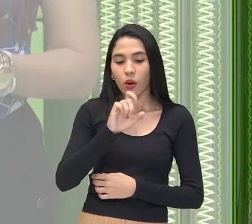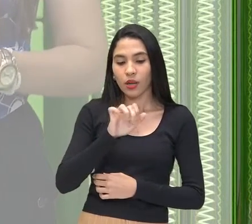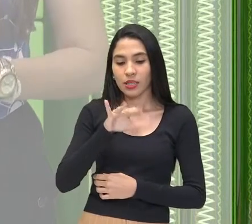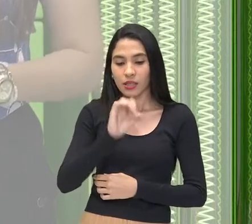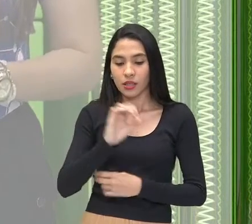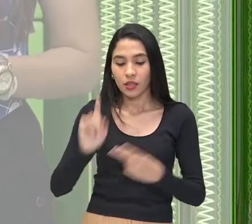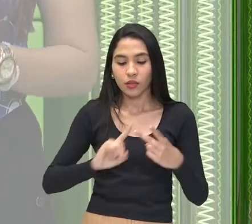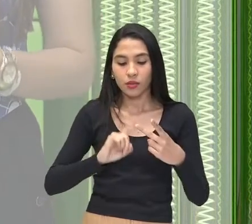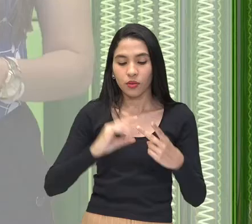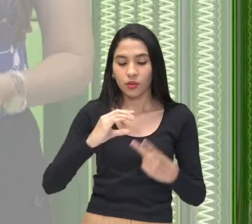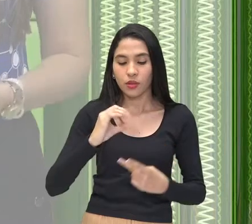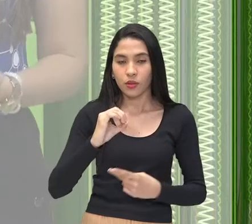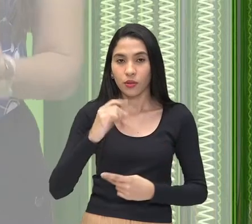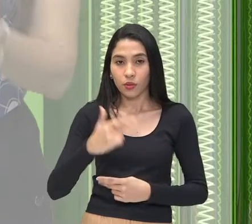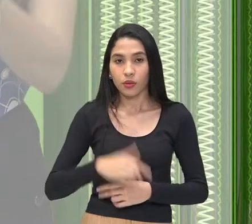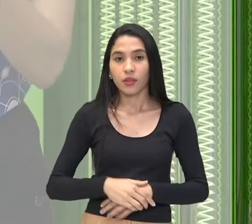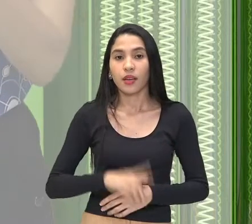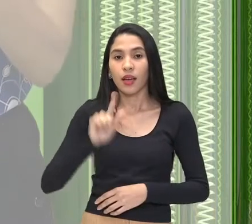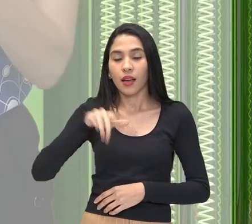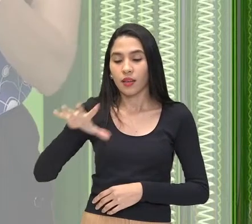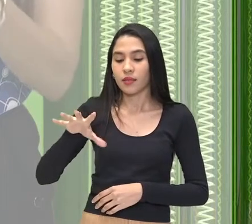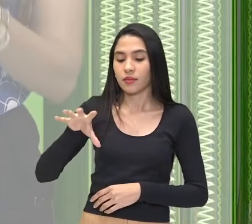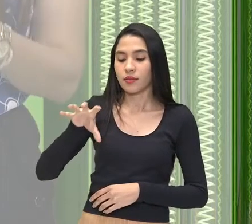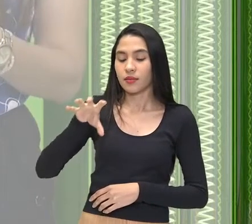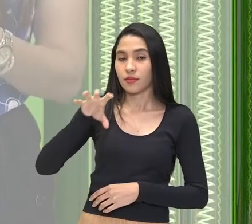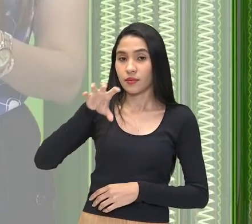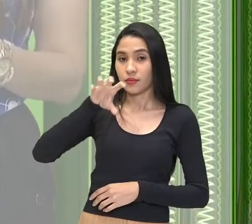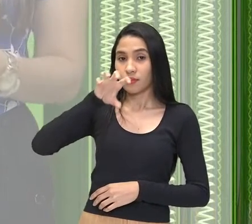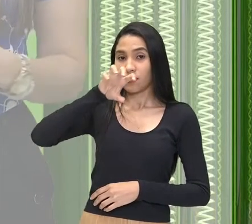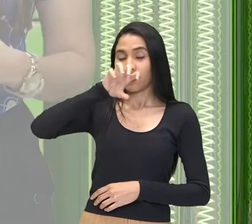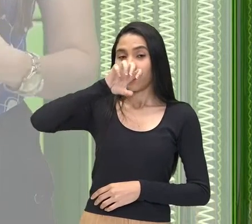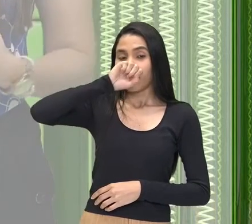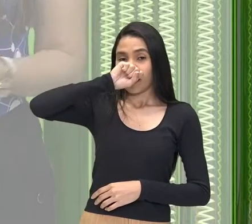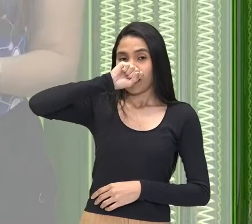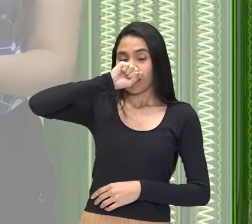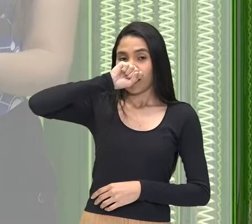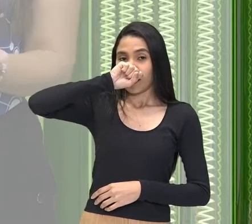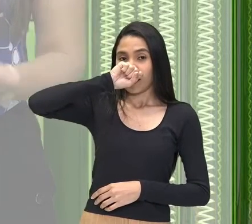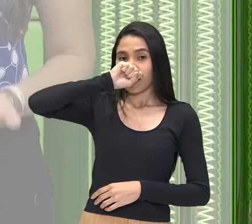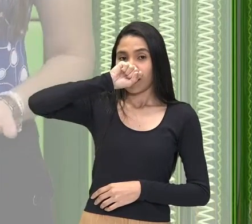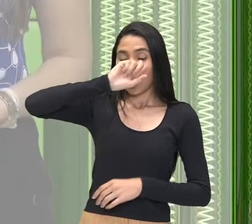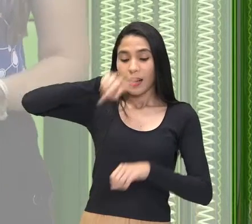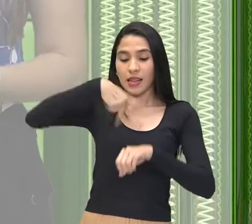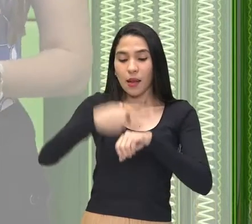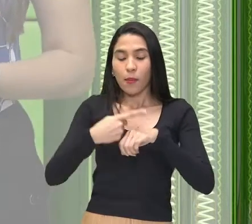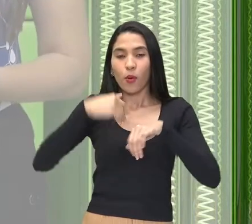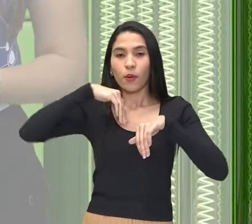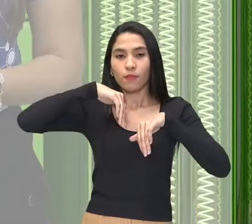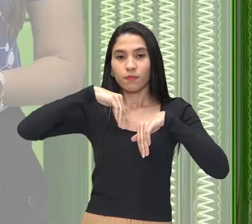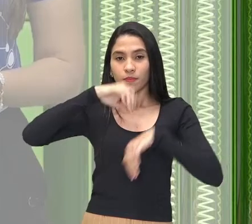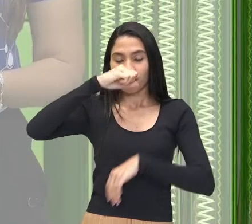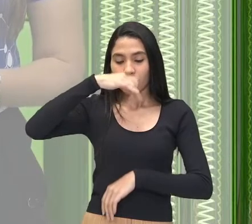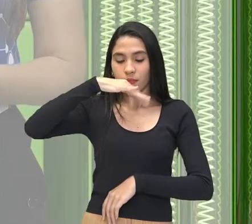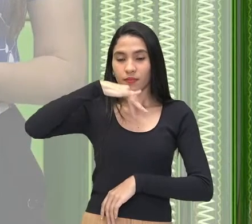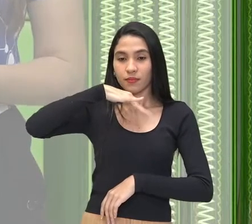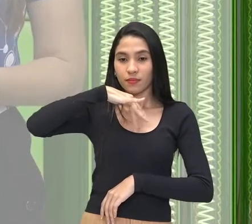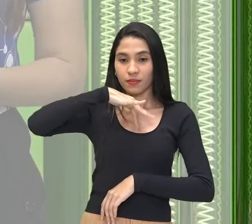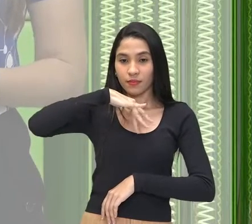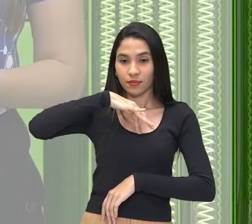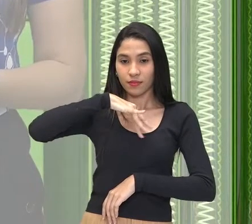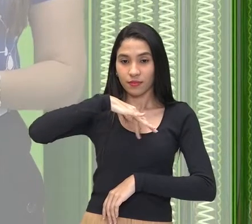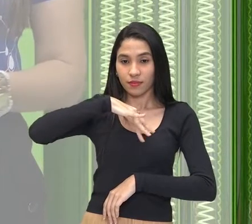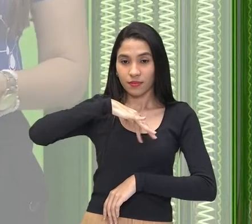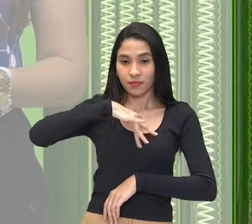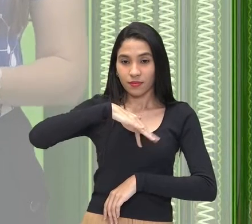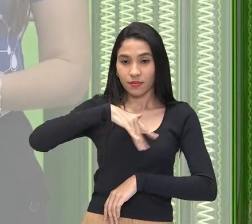O2, é o gás que vai entrar na nossa respiração e ser distribuído nas células que vão